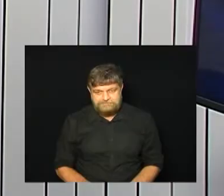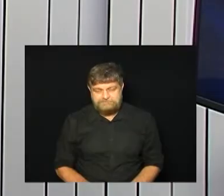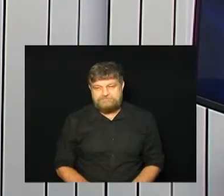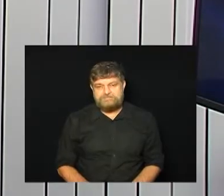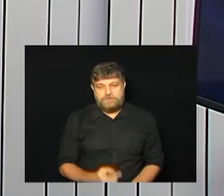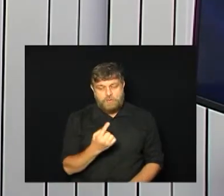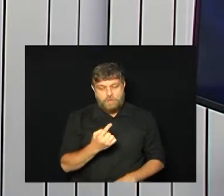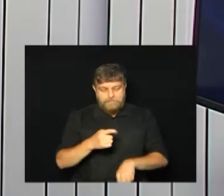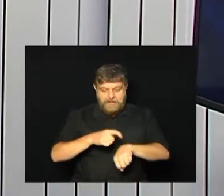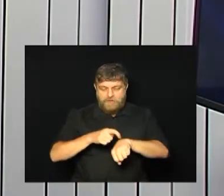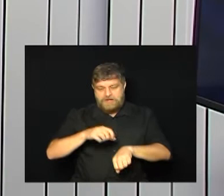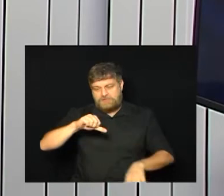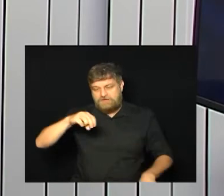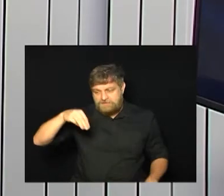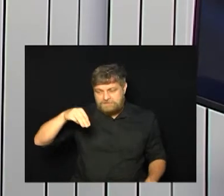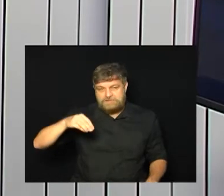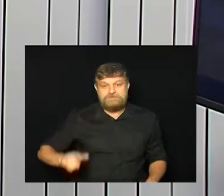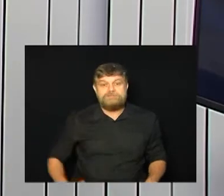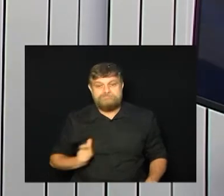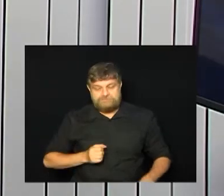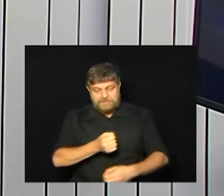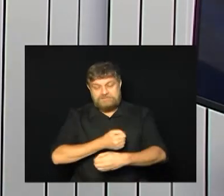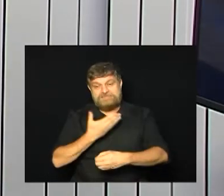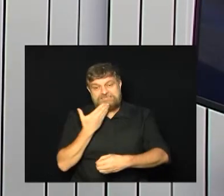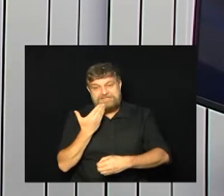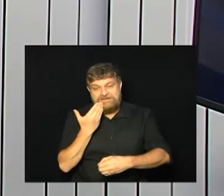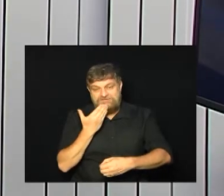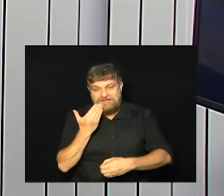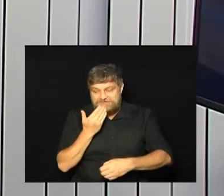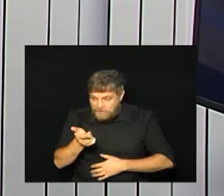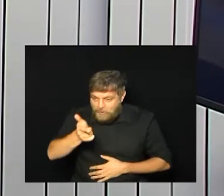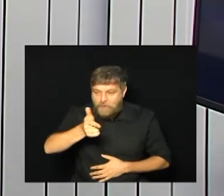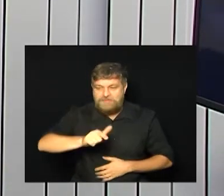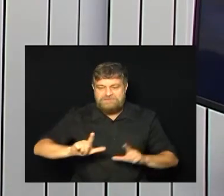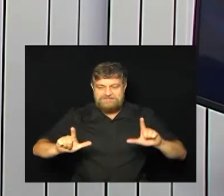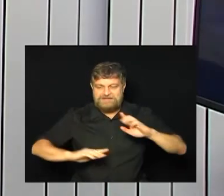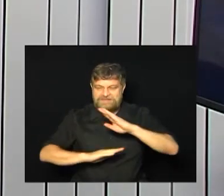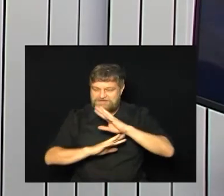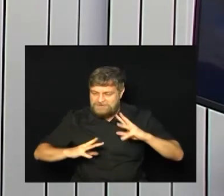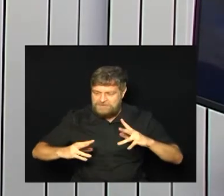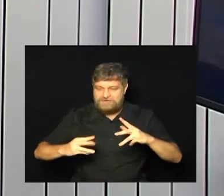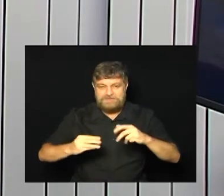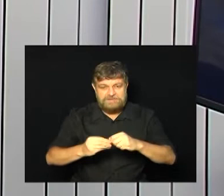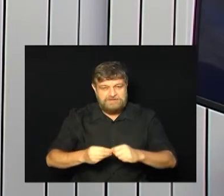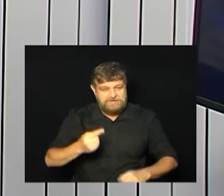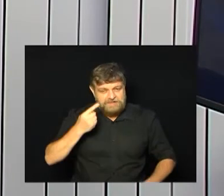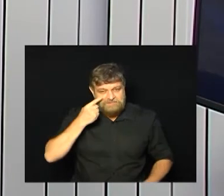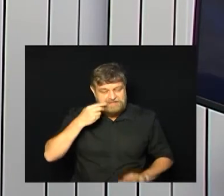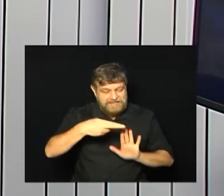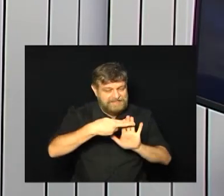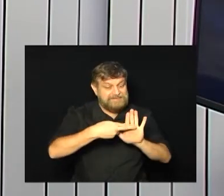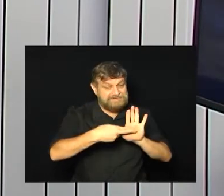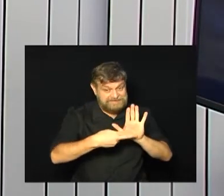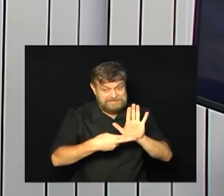Uma hora e 9 minutos e o Cozinha Fácil está de volta aqui ao Câmara Total. Vamos de receita aqui no